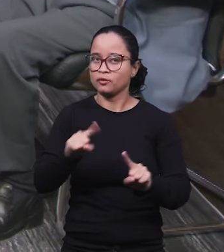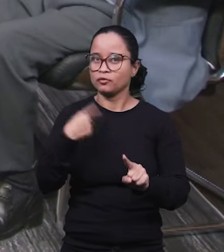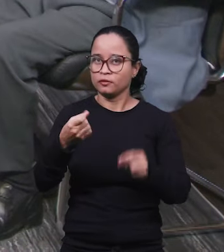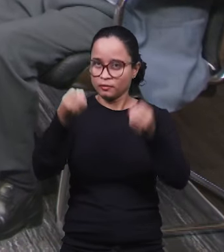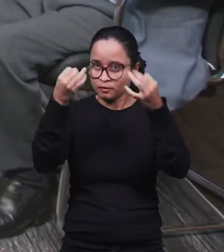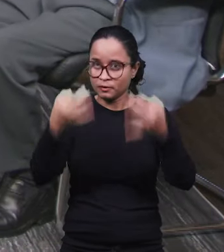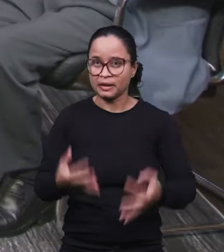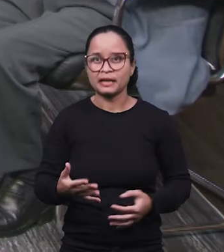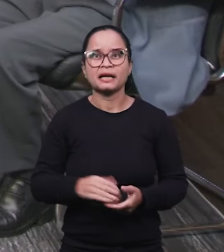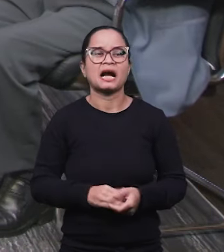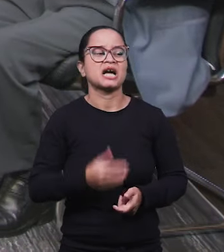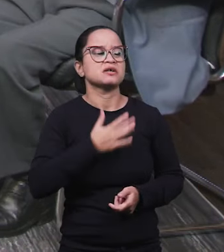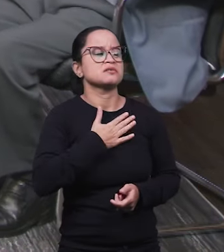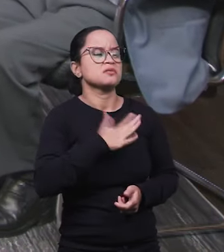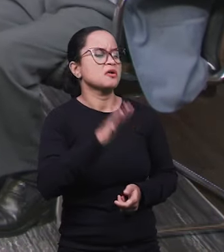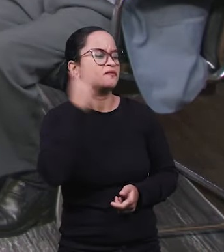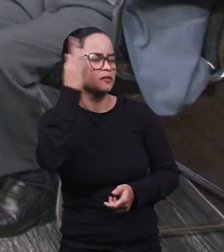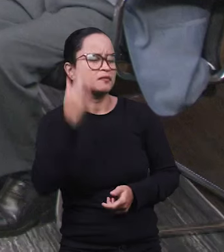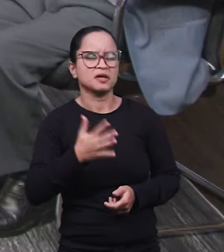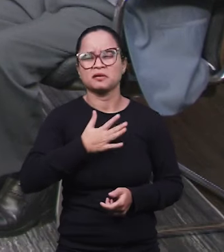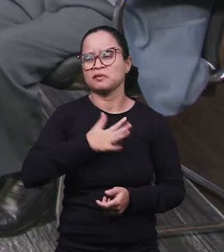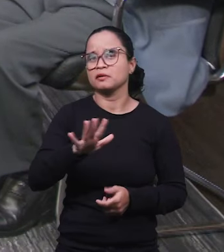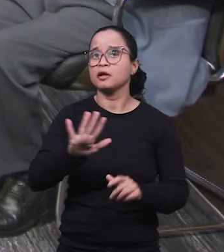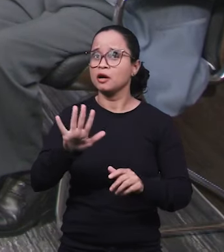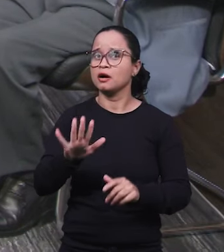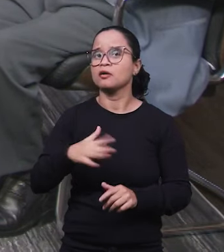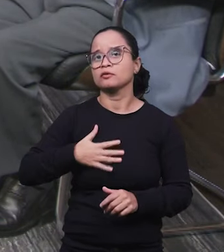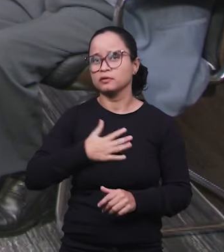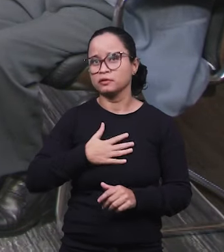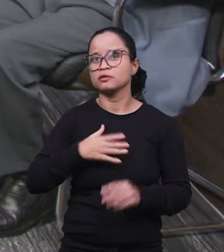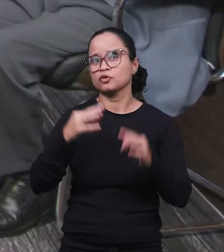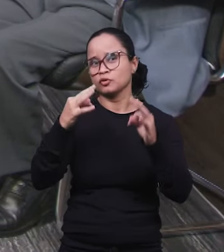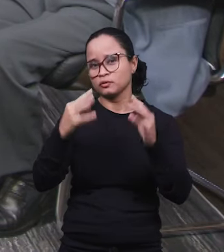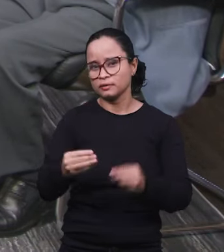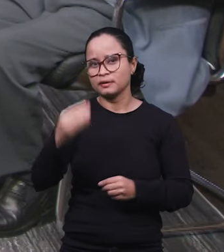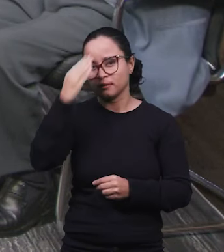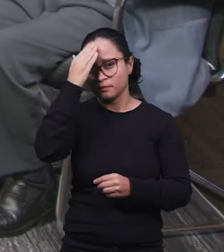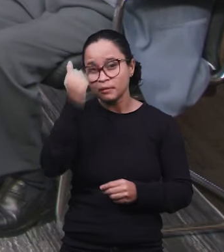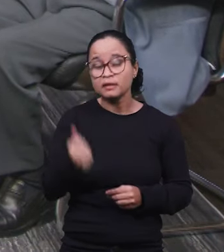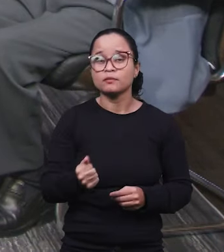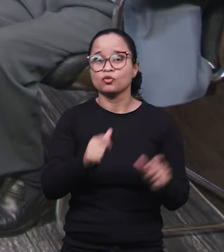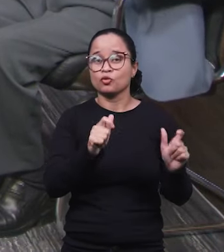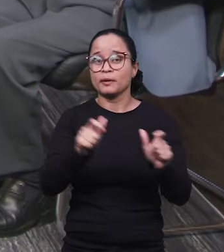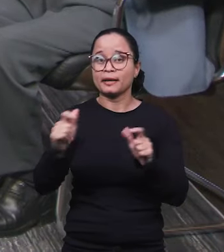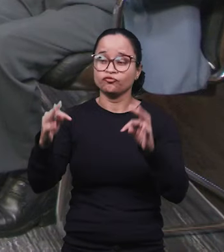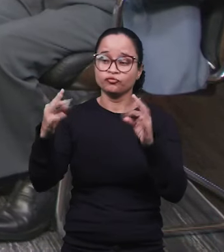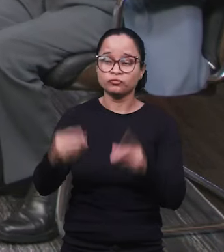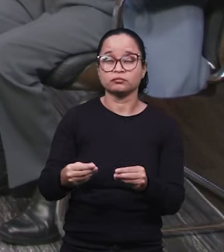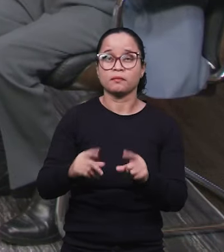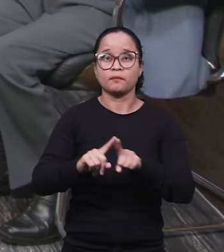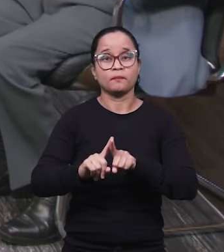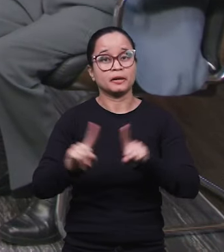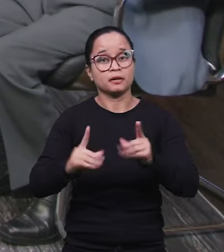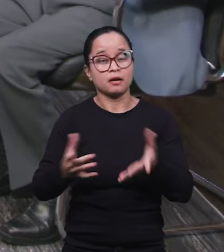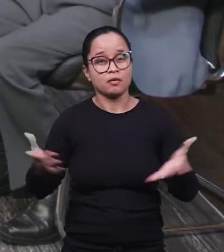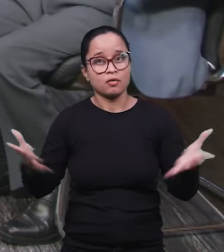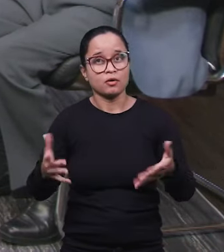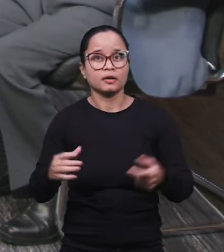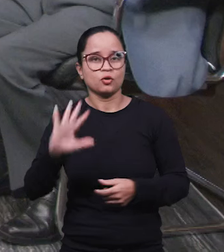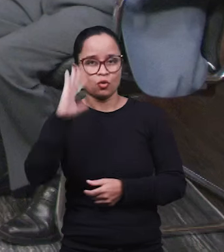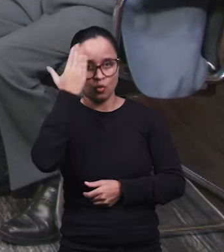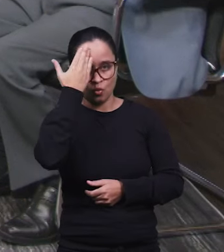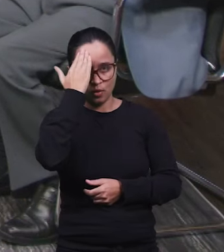vezes nós somos, não gosto de filosofia, não gosto. Não, nós gostamos de tudo. Saber não ocupa lugar. Agora,